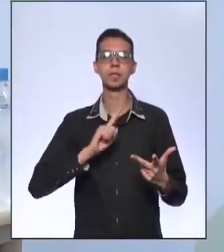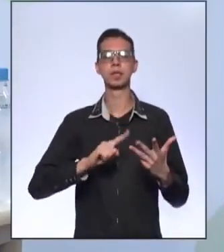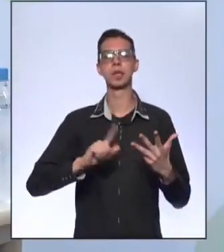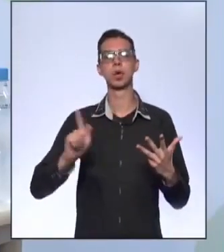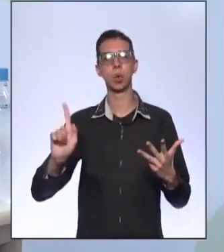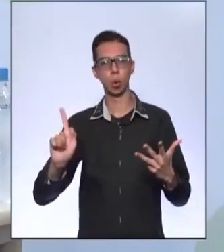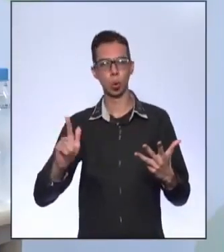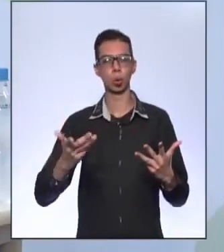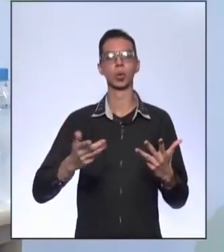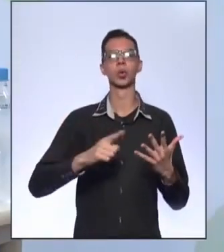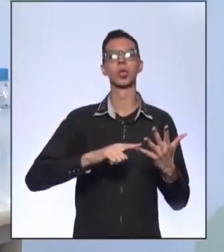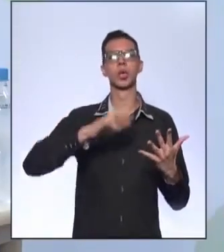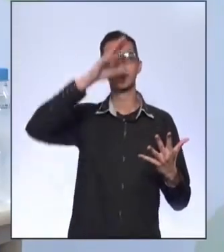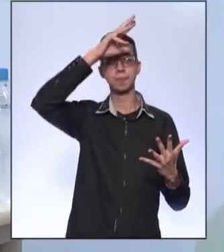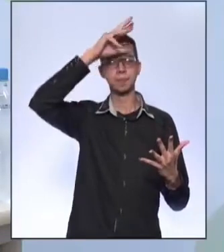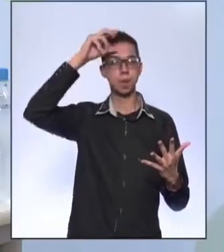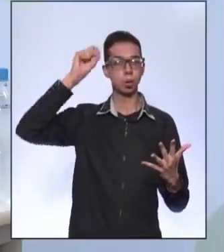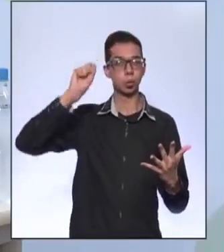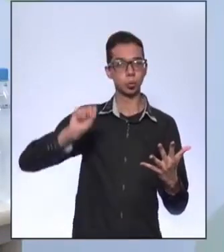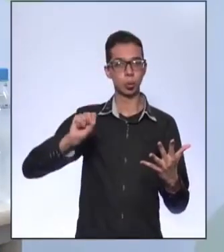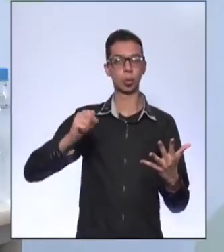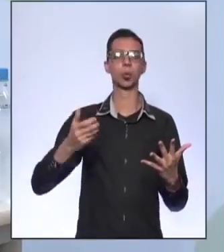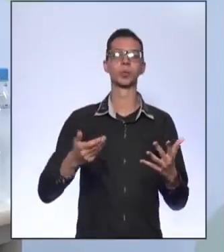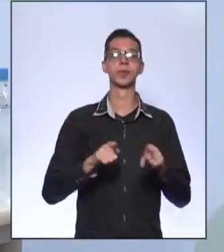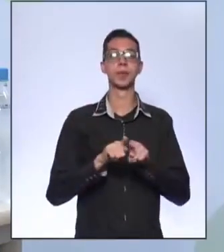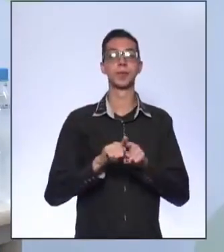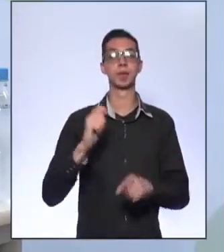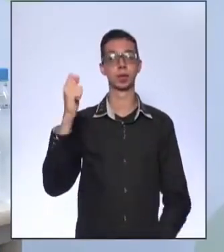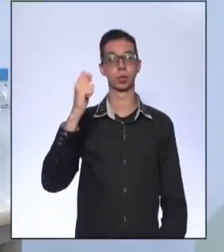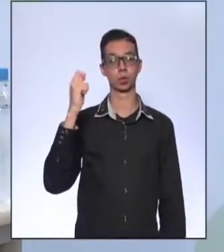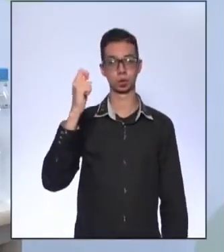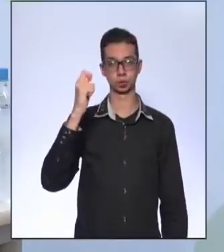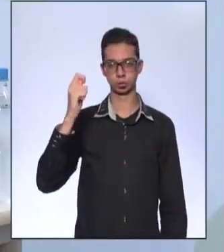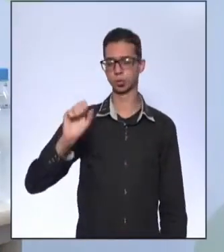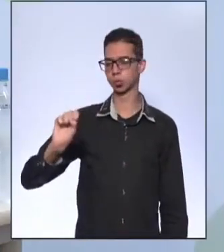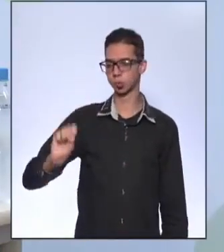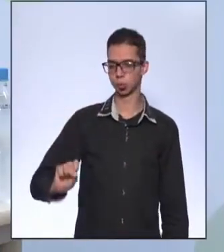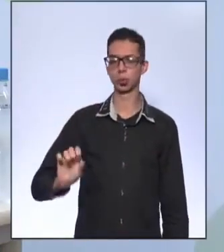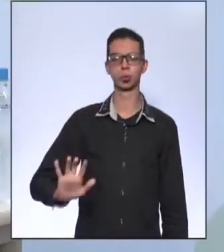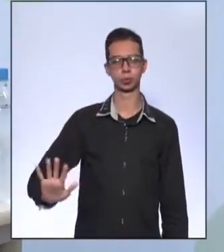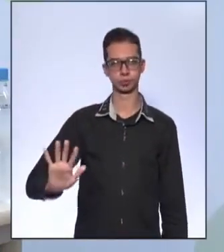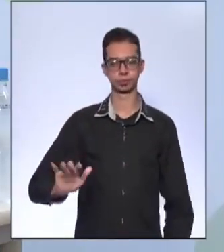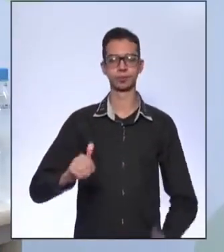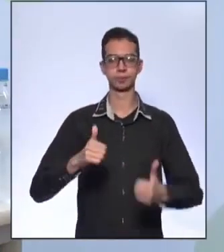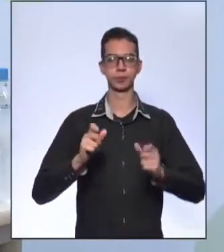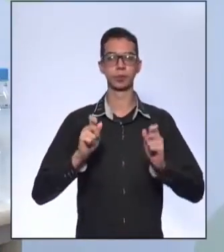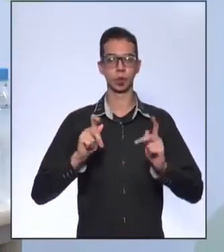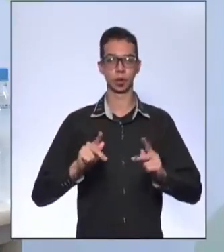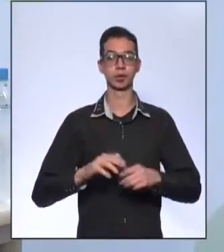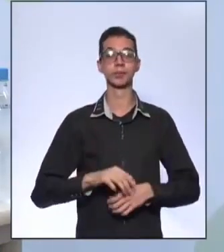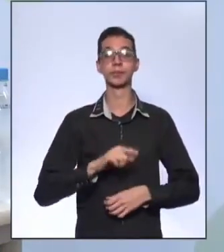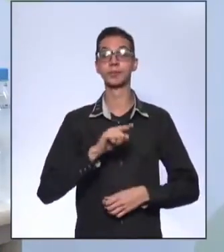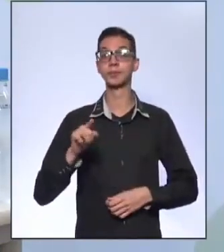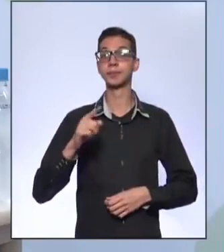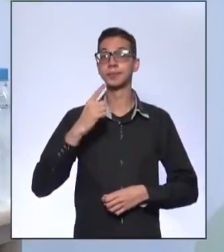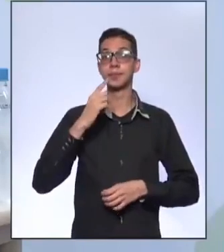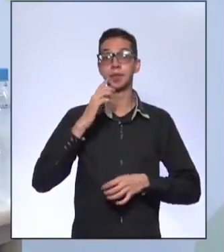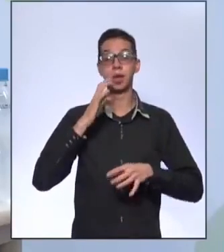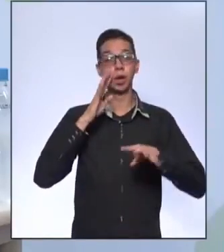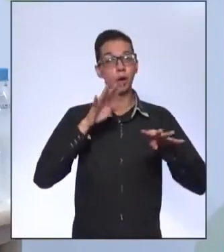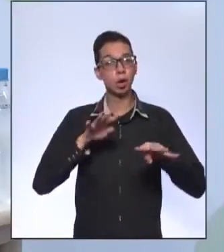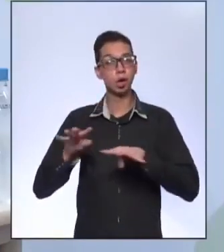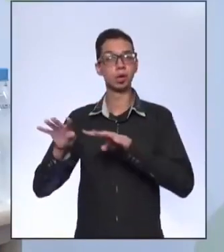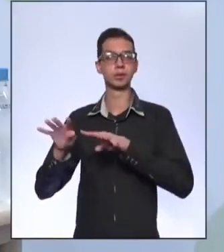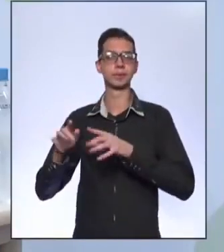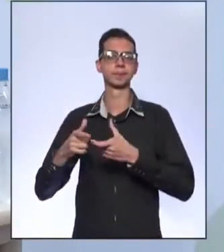e Mato Grosso do Sul né e o Rio Grande do Sul na região sul a então Veja realmente a região mais concentrada e